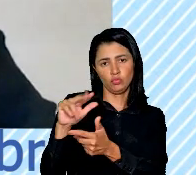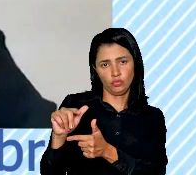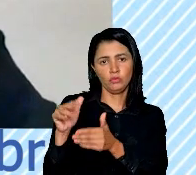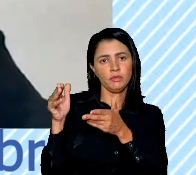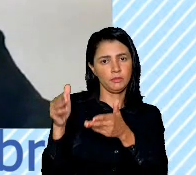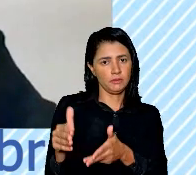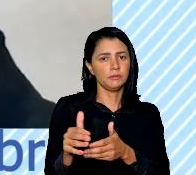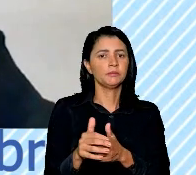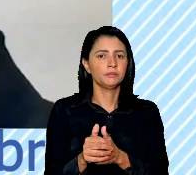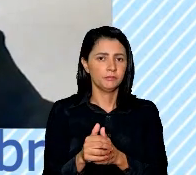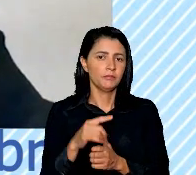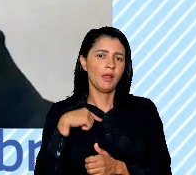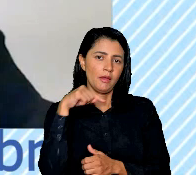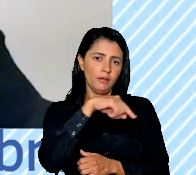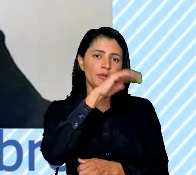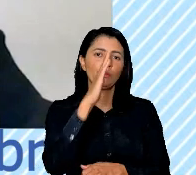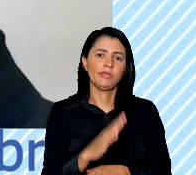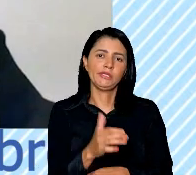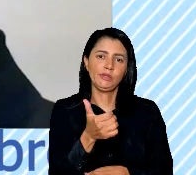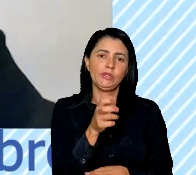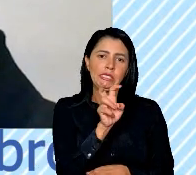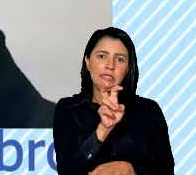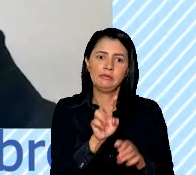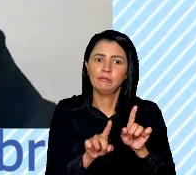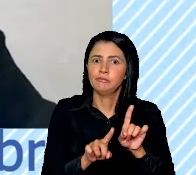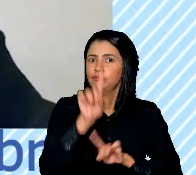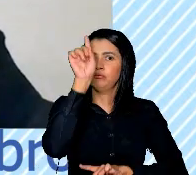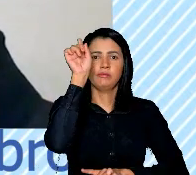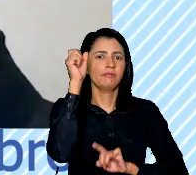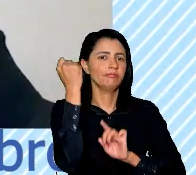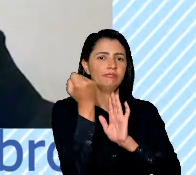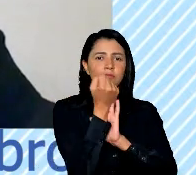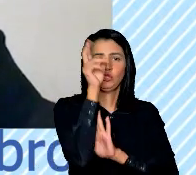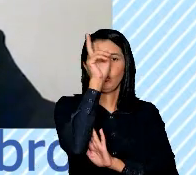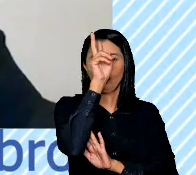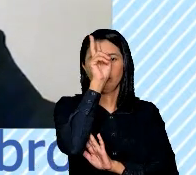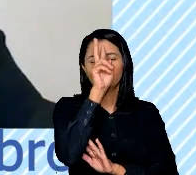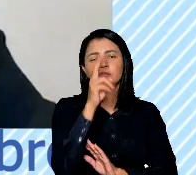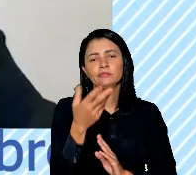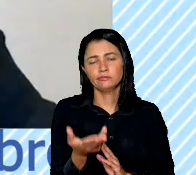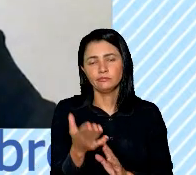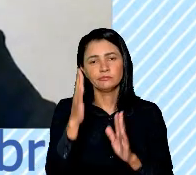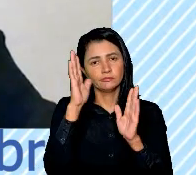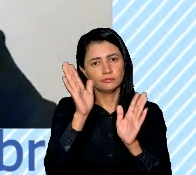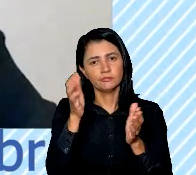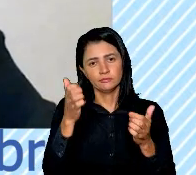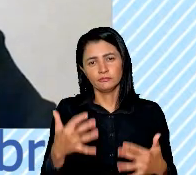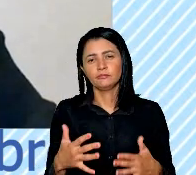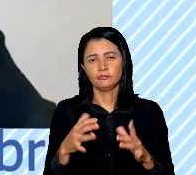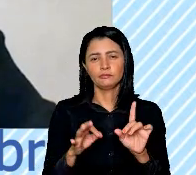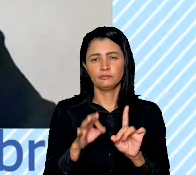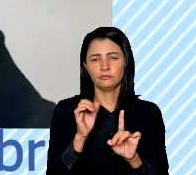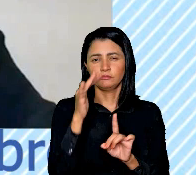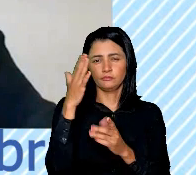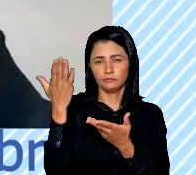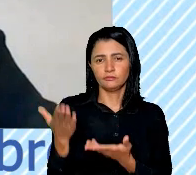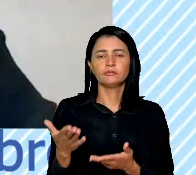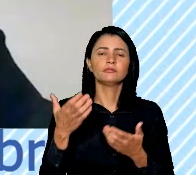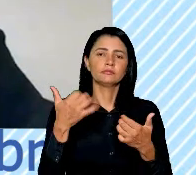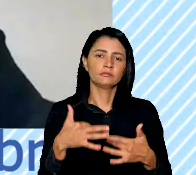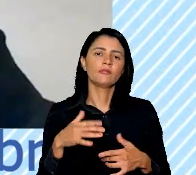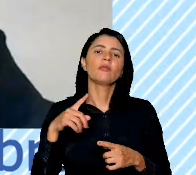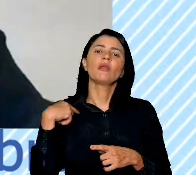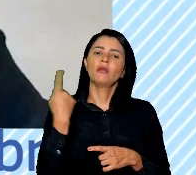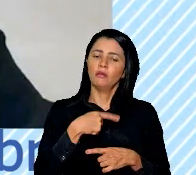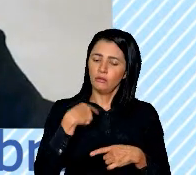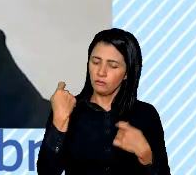A gente tem 15%, e é nosso recorde histórico. Como disse a desembargadora Terezinha, precisamos avançar,